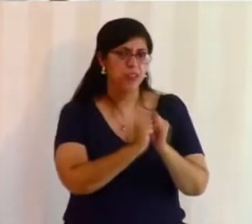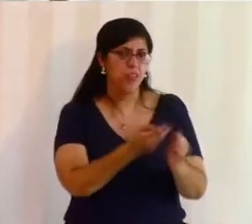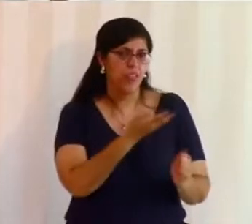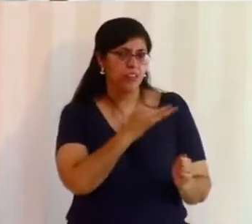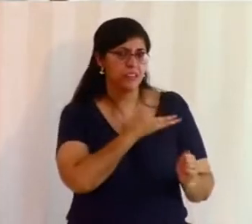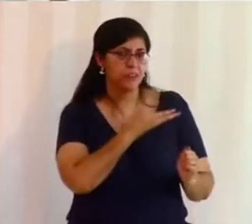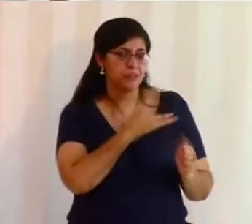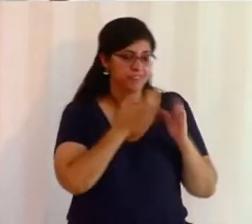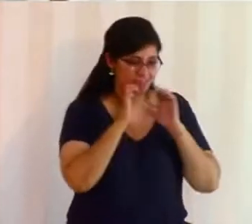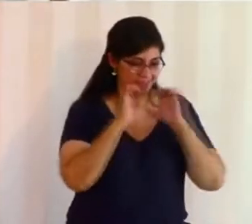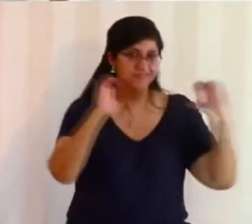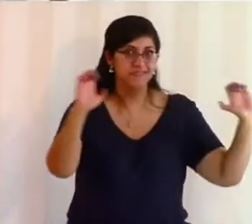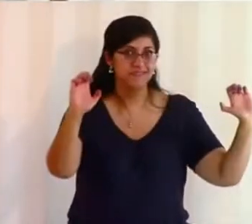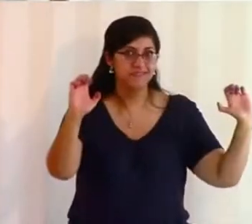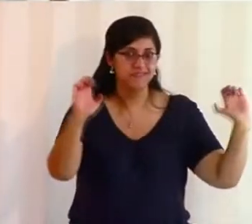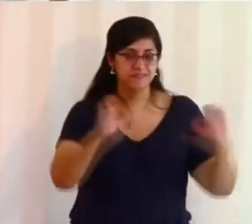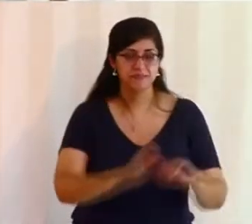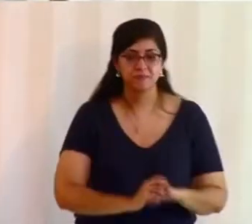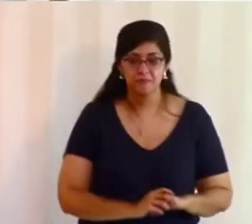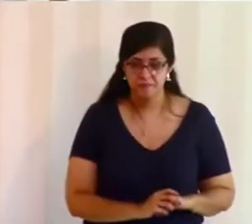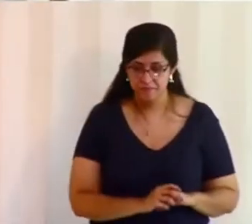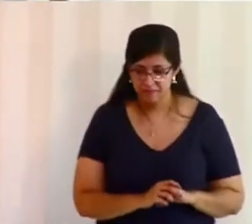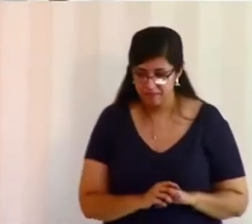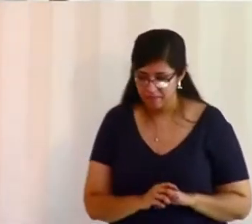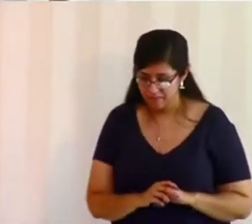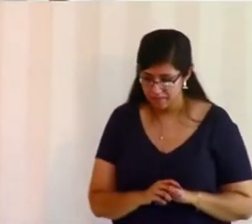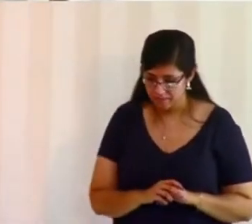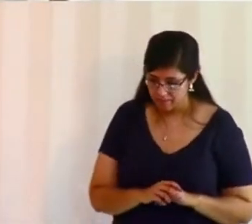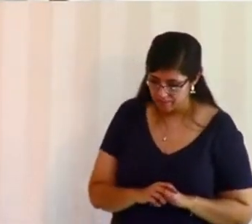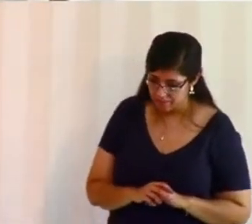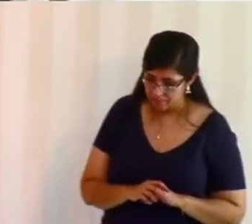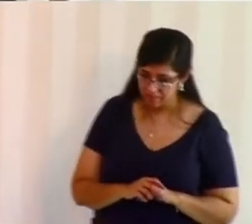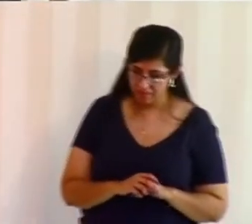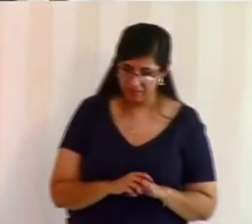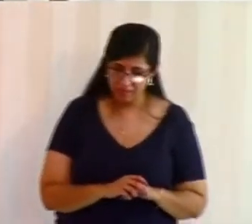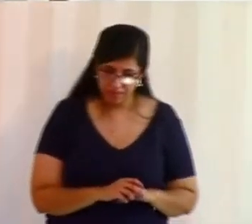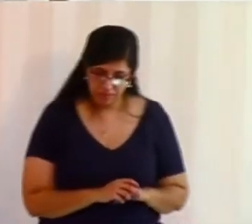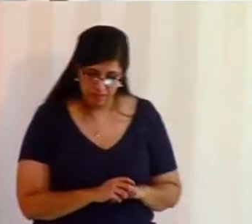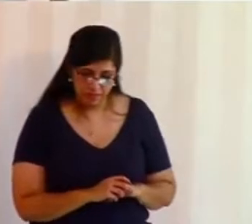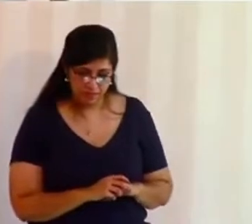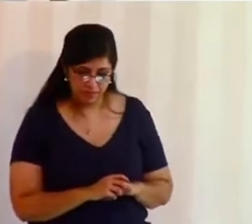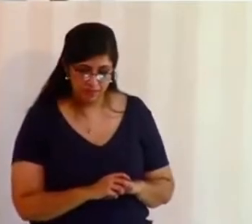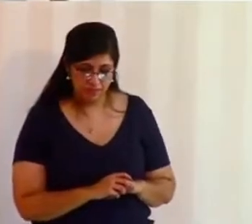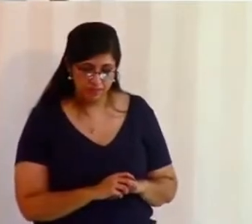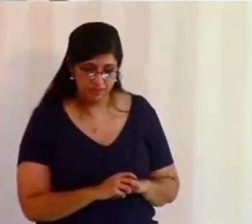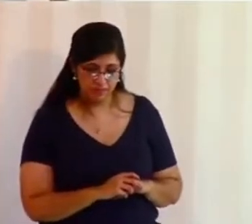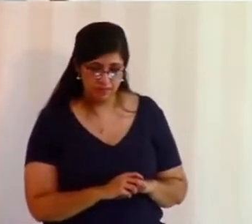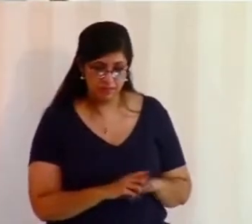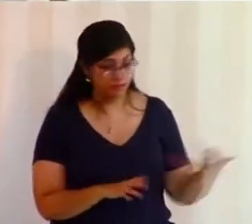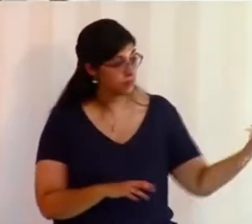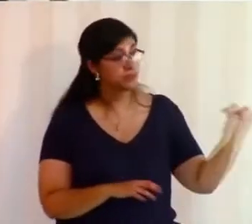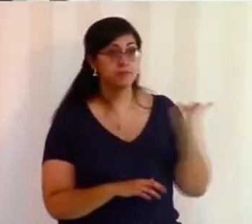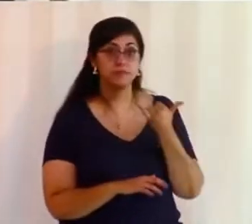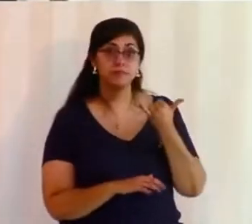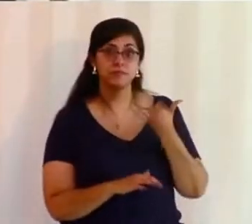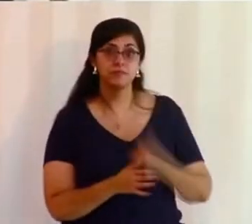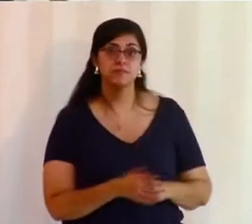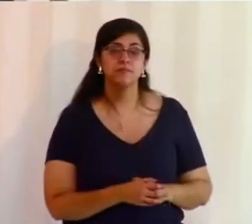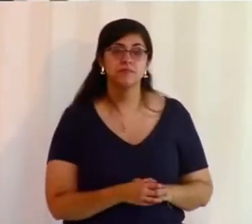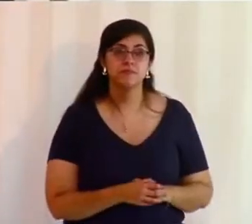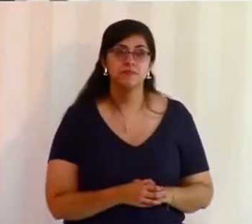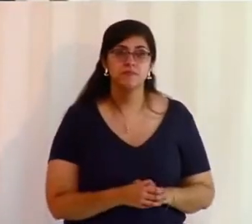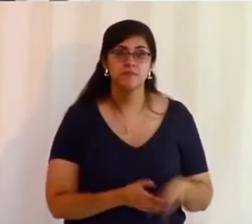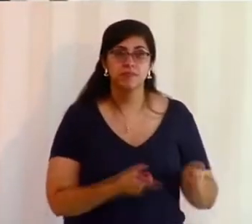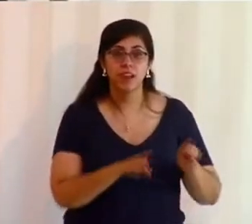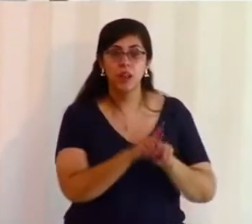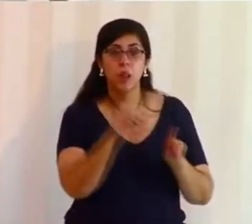pregar o Evangelho. E a Bíblia diz, e isso para mim é extremamente significativo. Olha só o que nos diz o verso 14. Certa